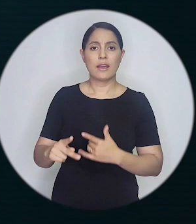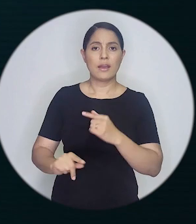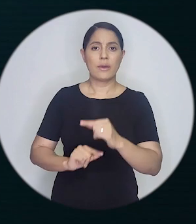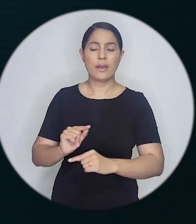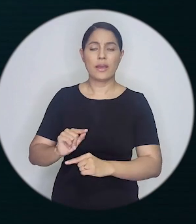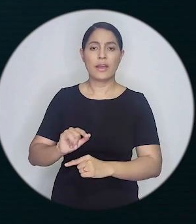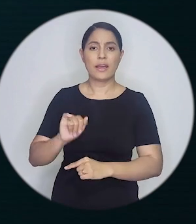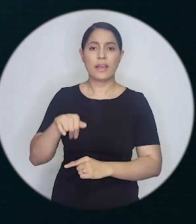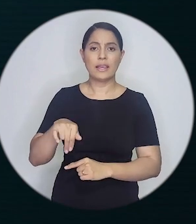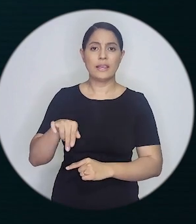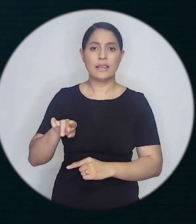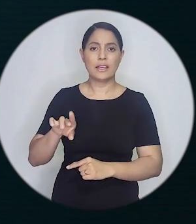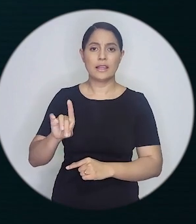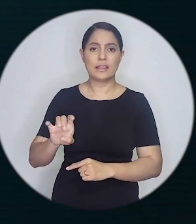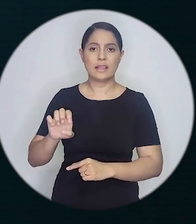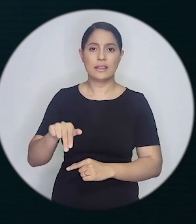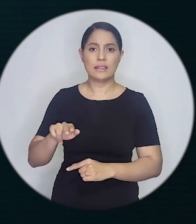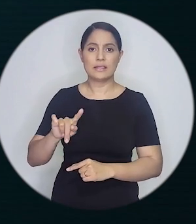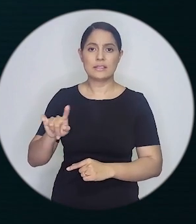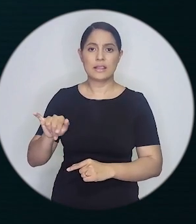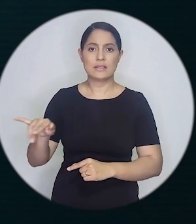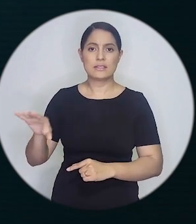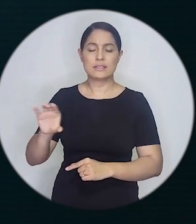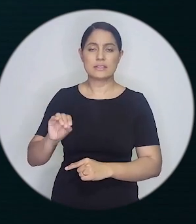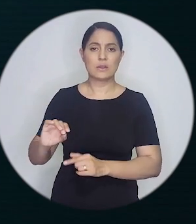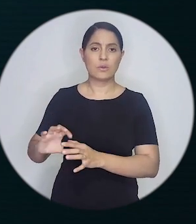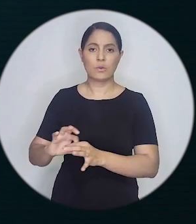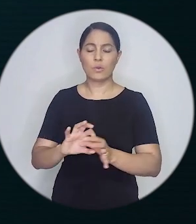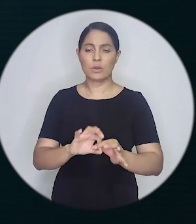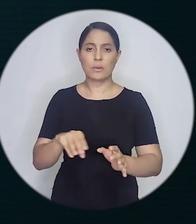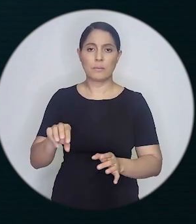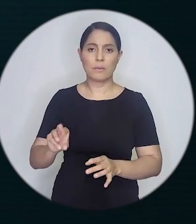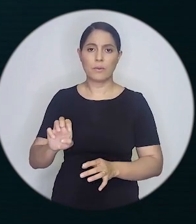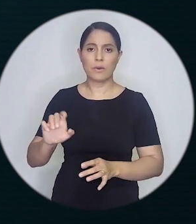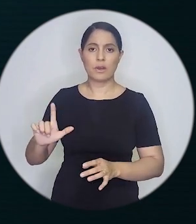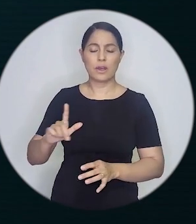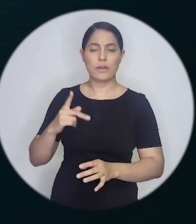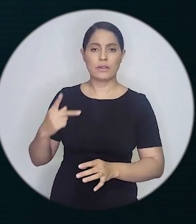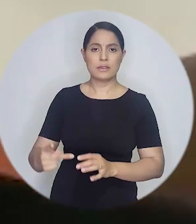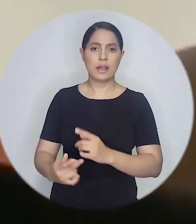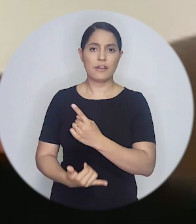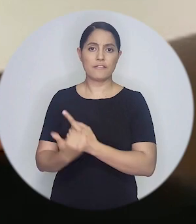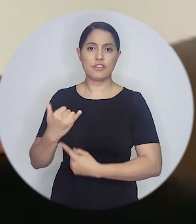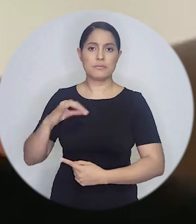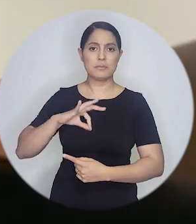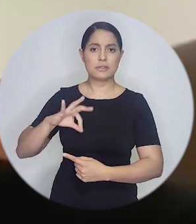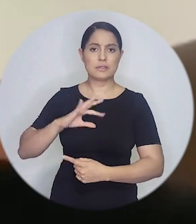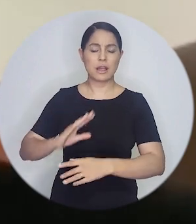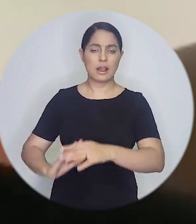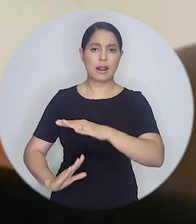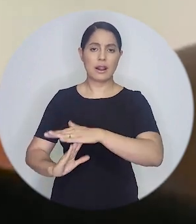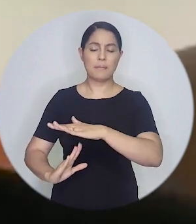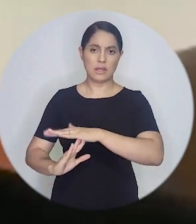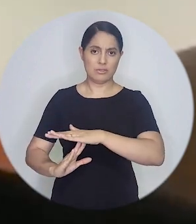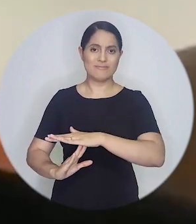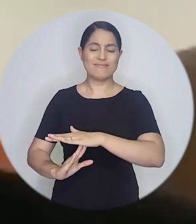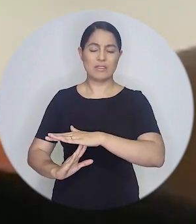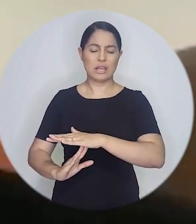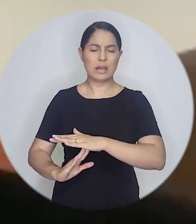como parâmetro para a fixação da indenização de danos morais o salário obtido pela